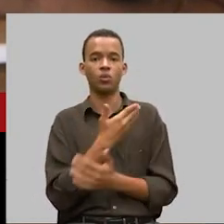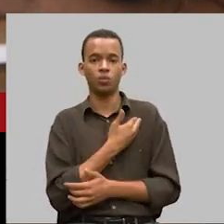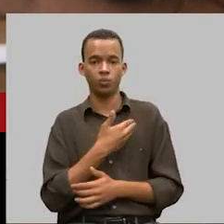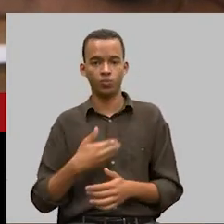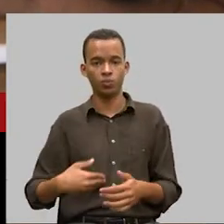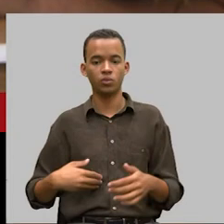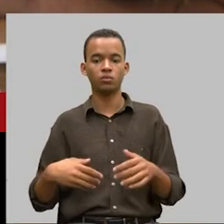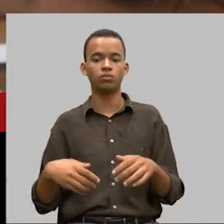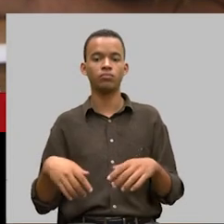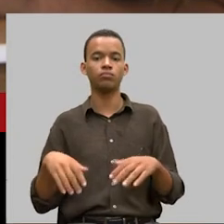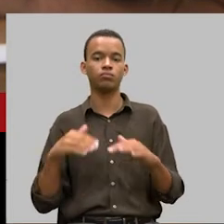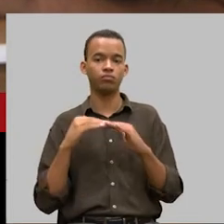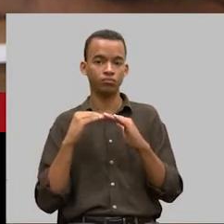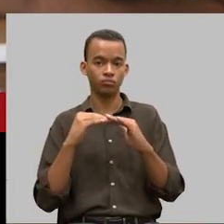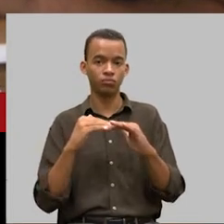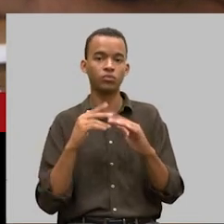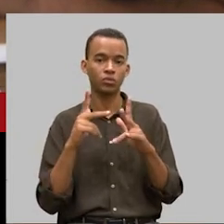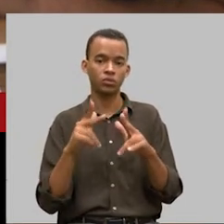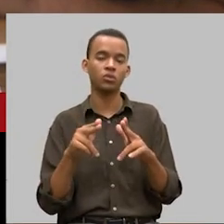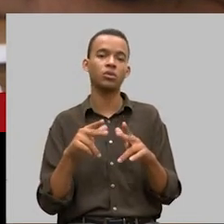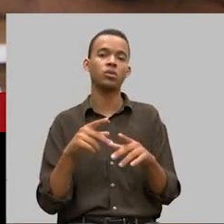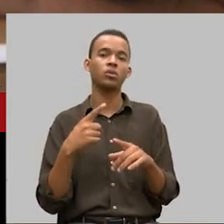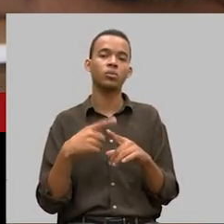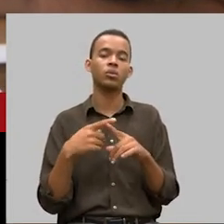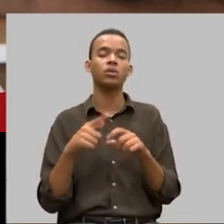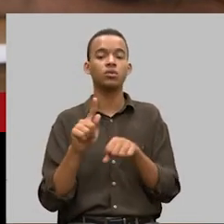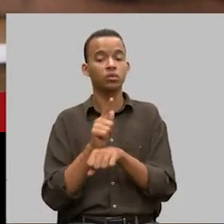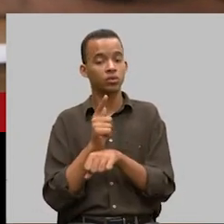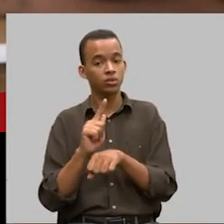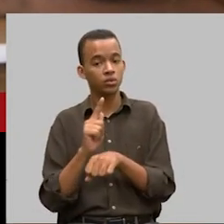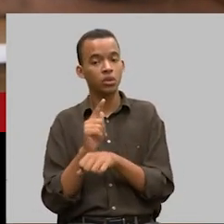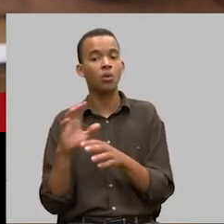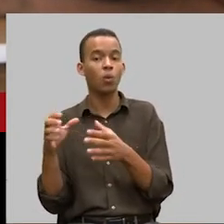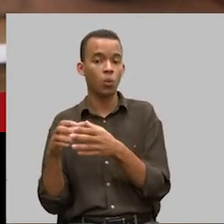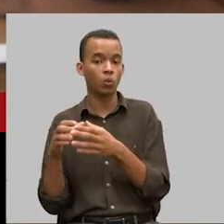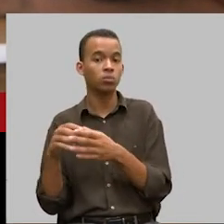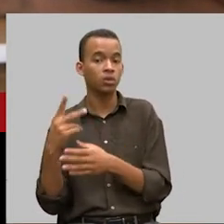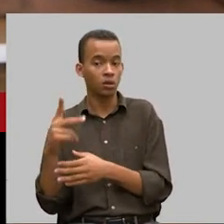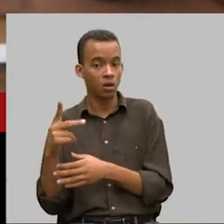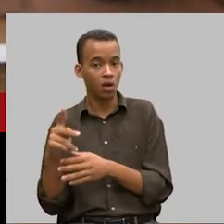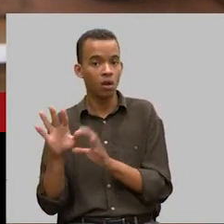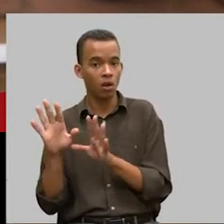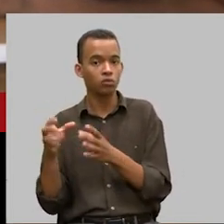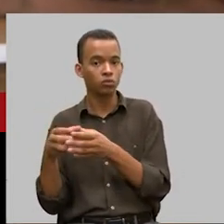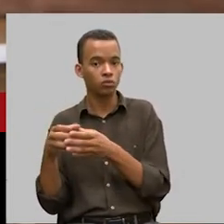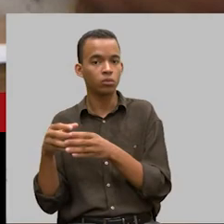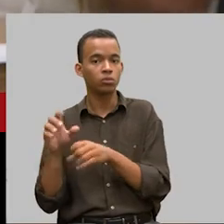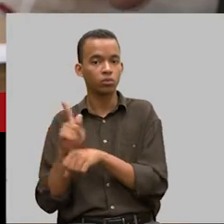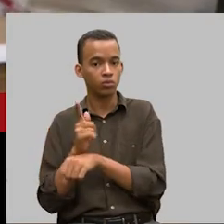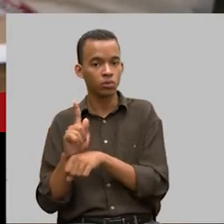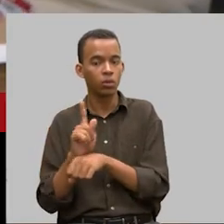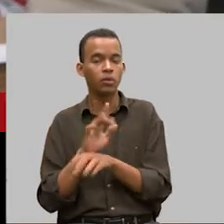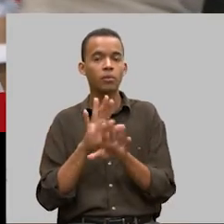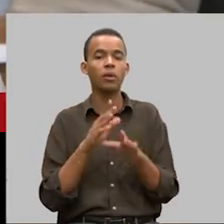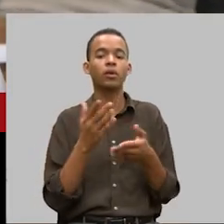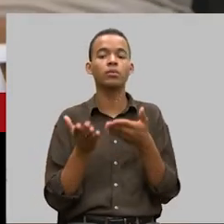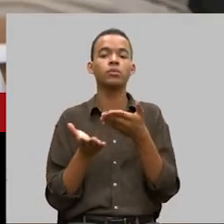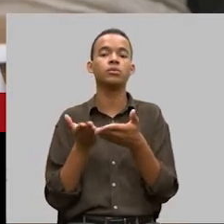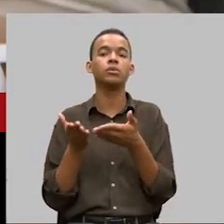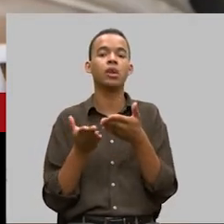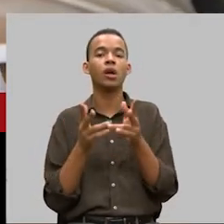Comunitária de gestão eh eh Comunitária mas com o mesmo eh tratamento da escola